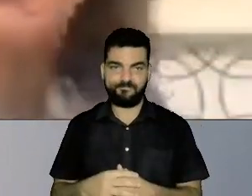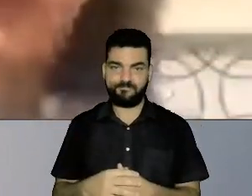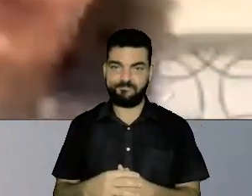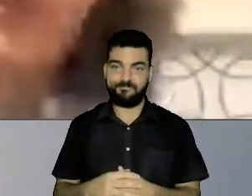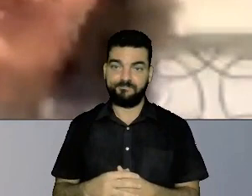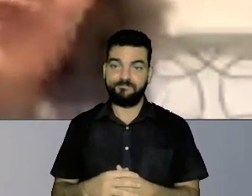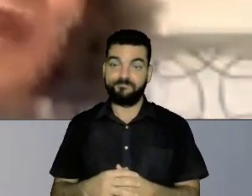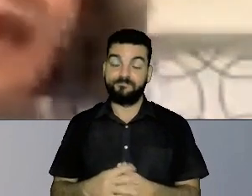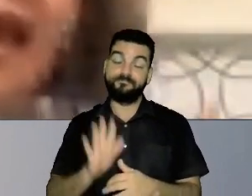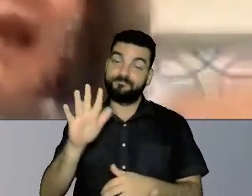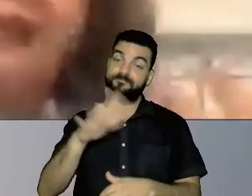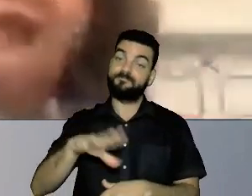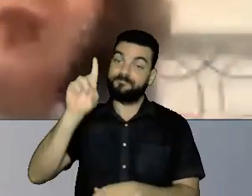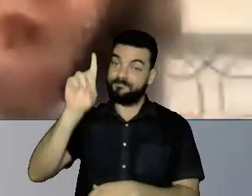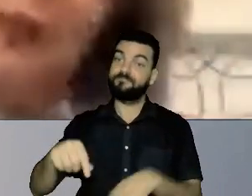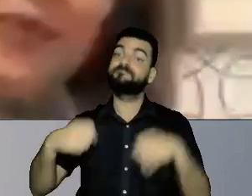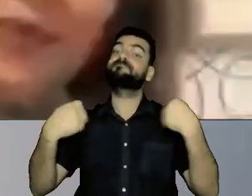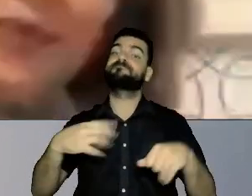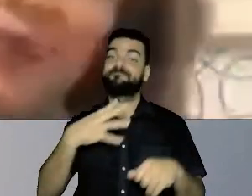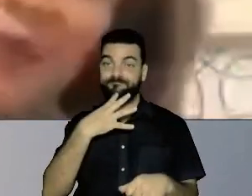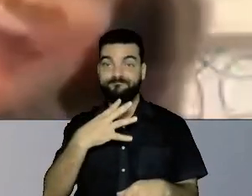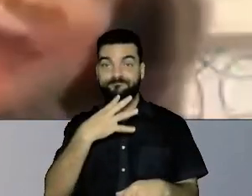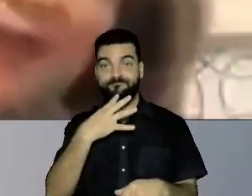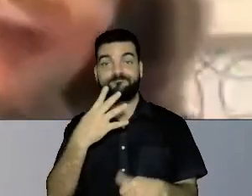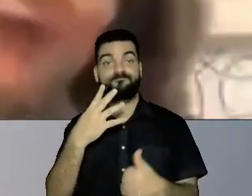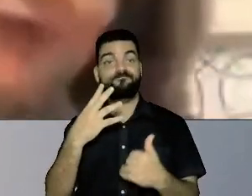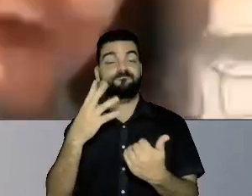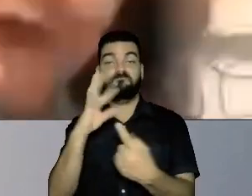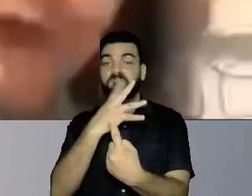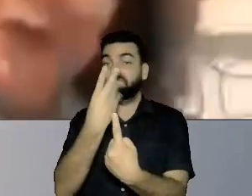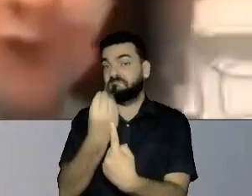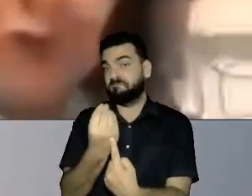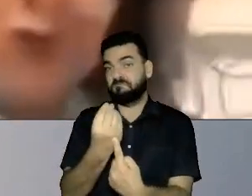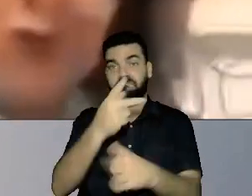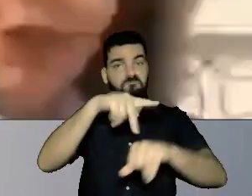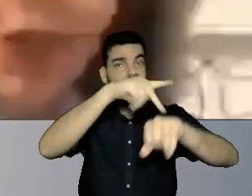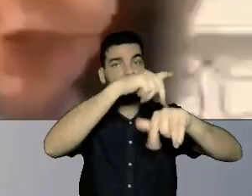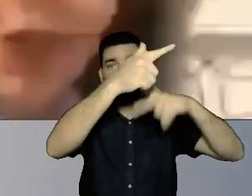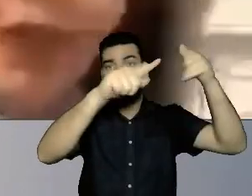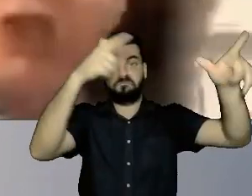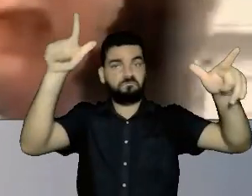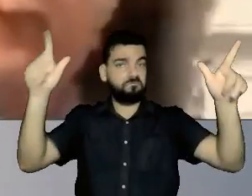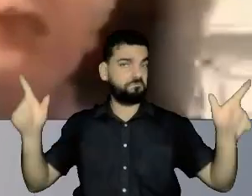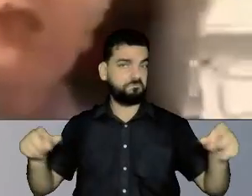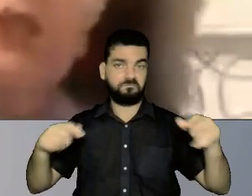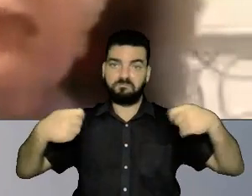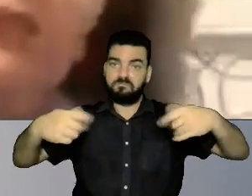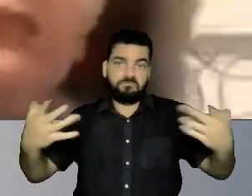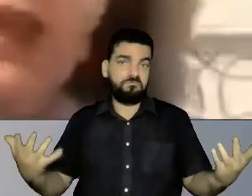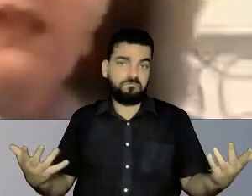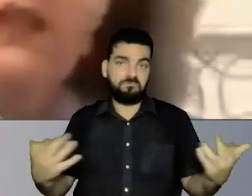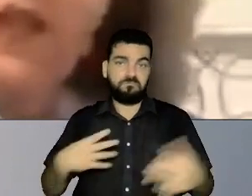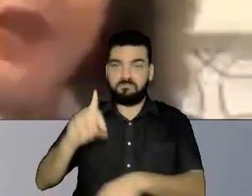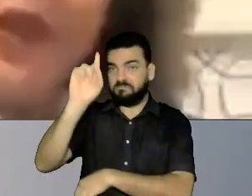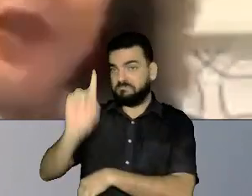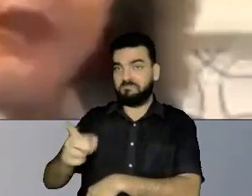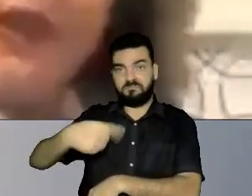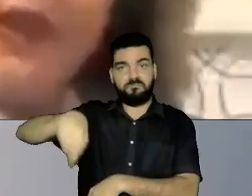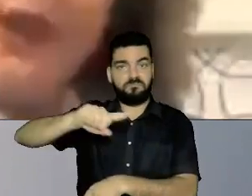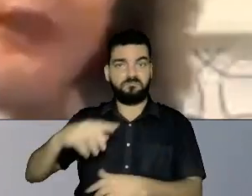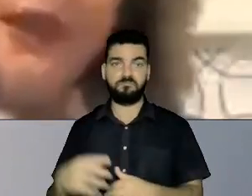direito de conhecer as obras também, como temos, né, as obras